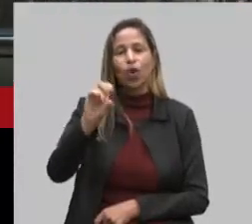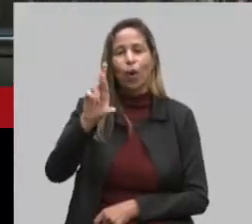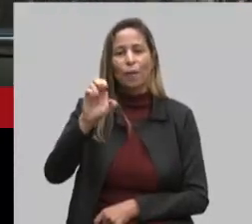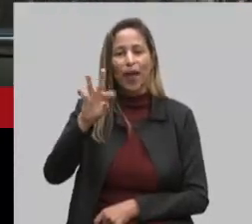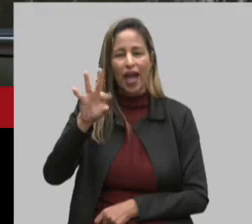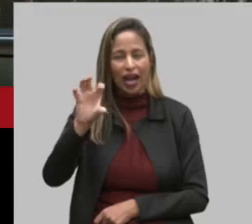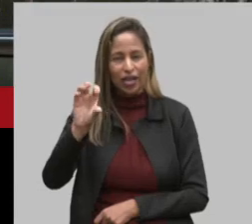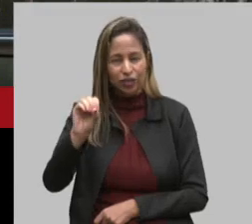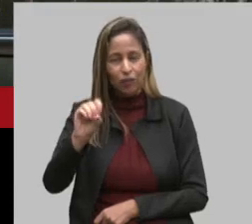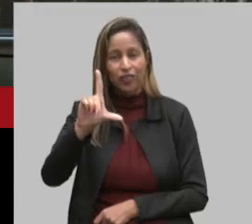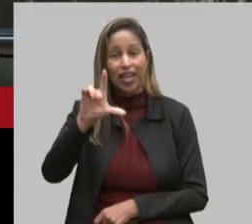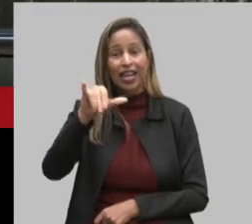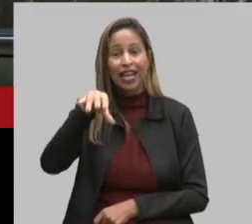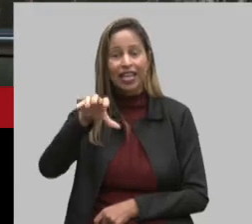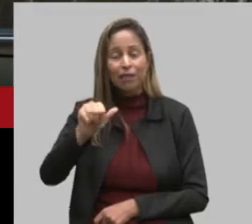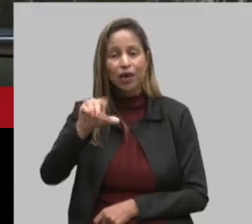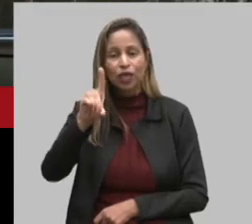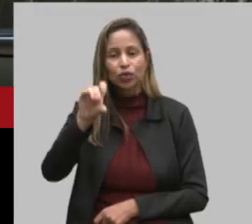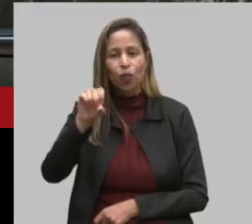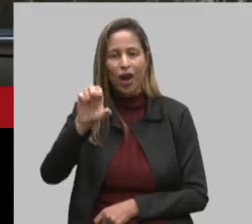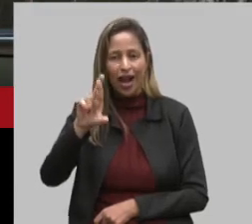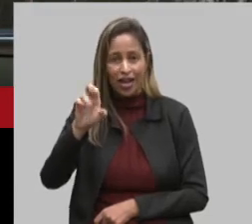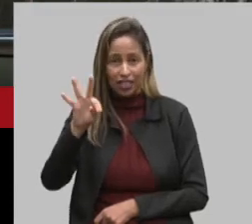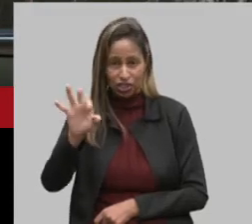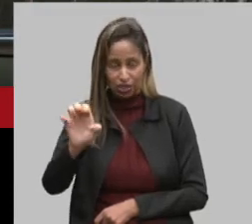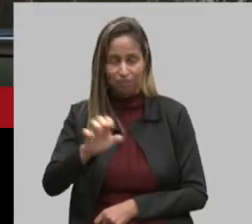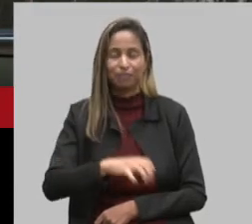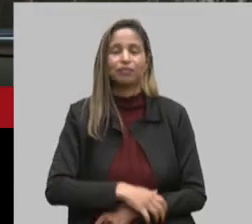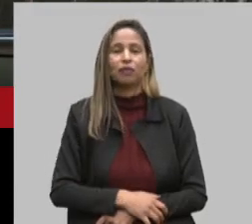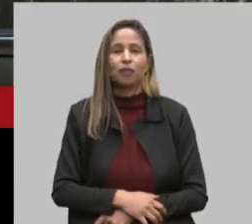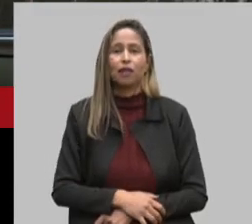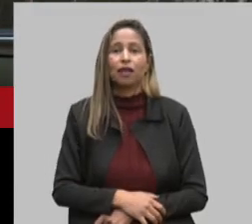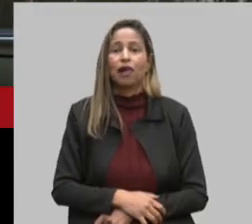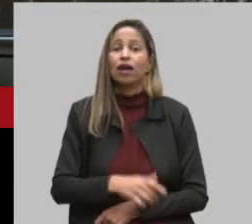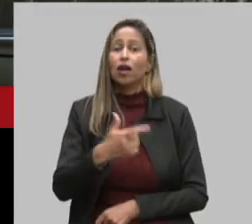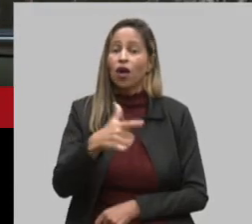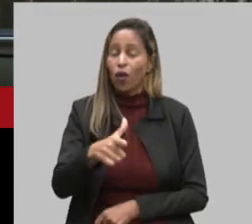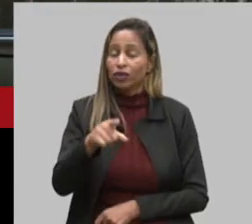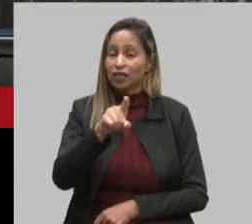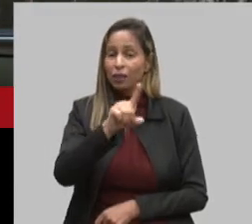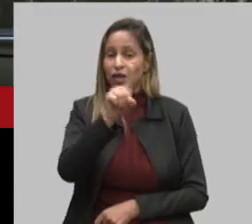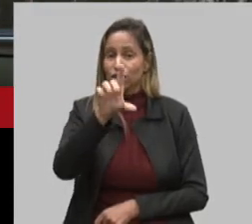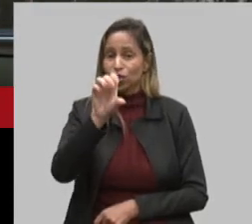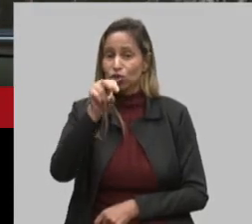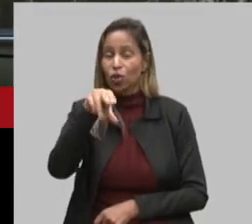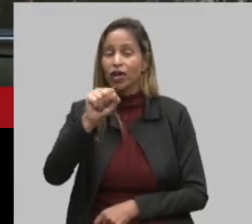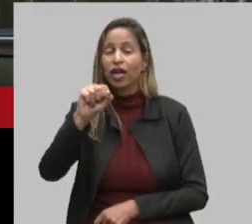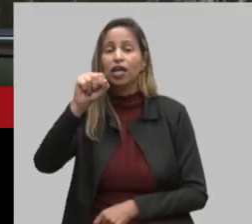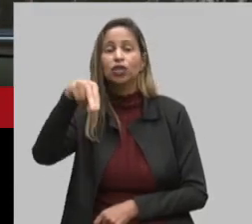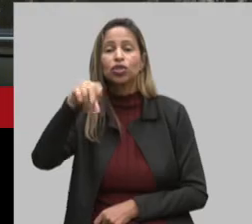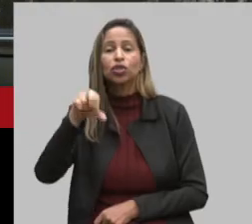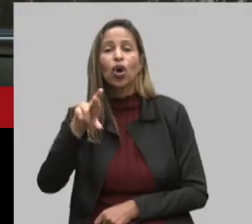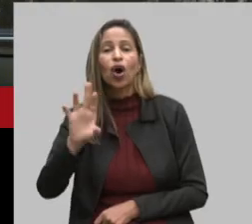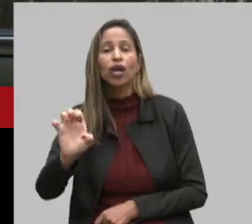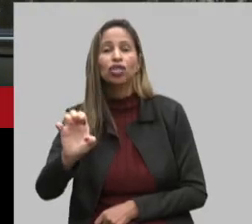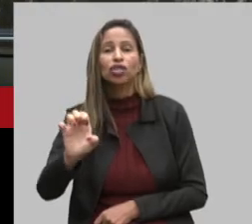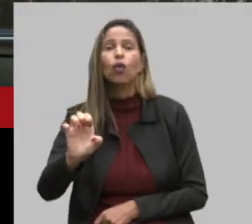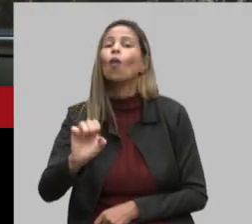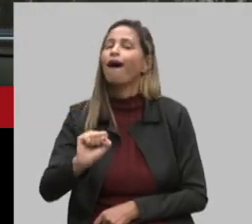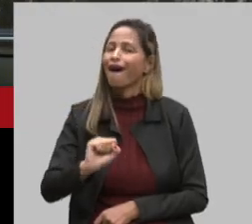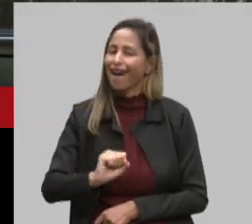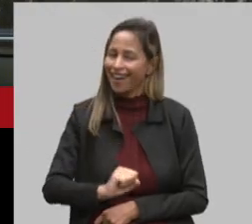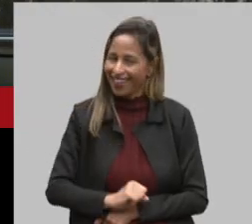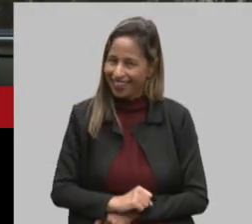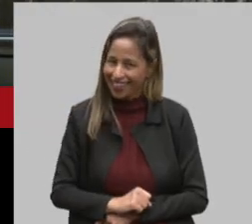Lima do arte e São João Nepomuceno e o Polo Zona da Mata Norte Cadê muito bem